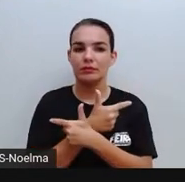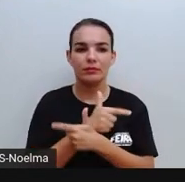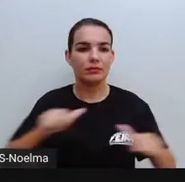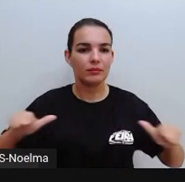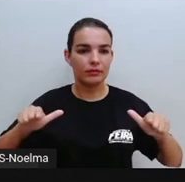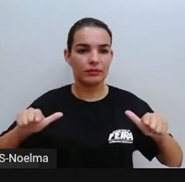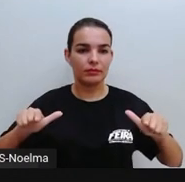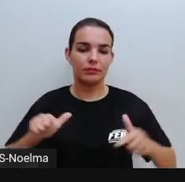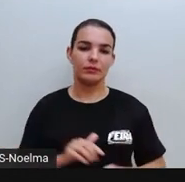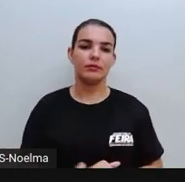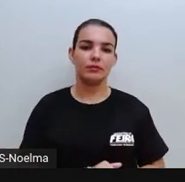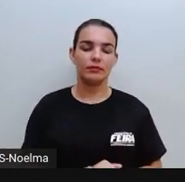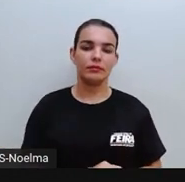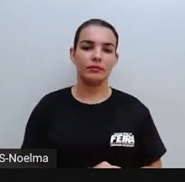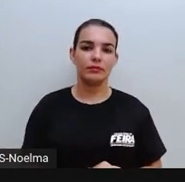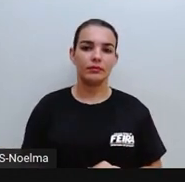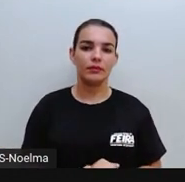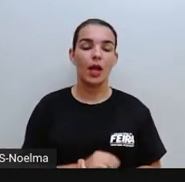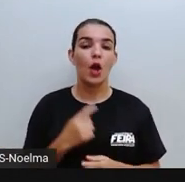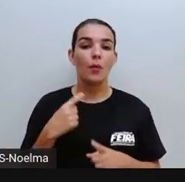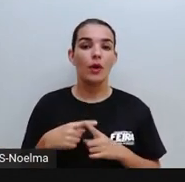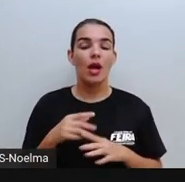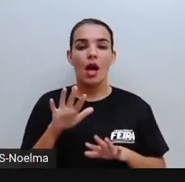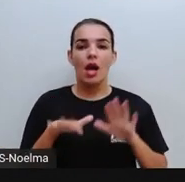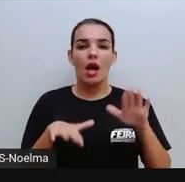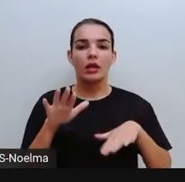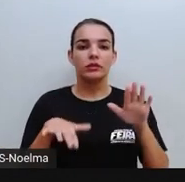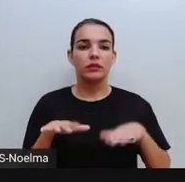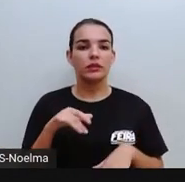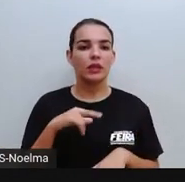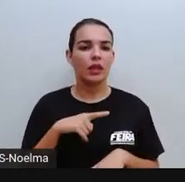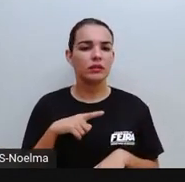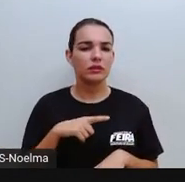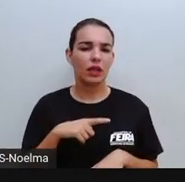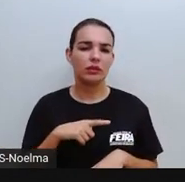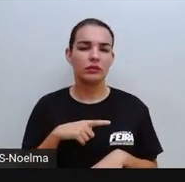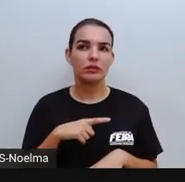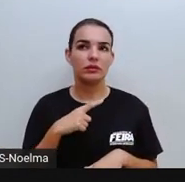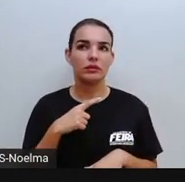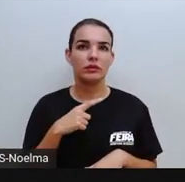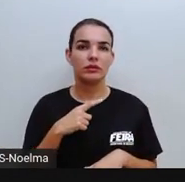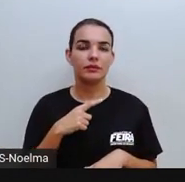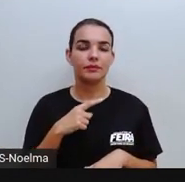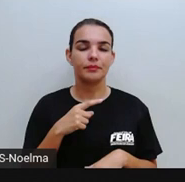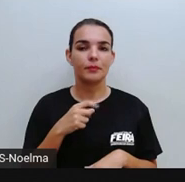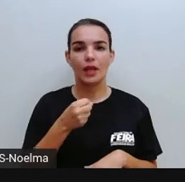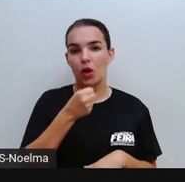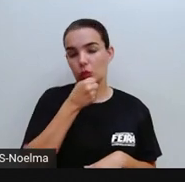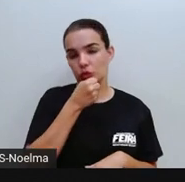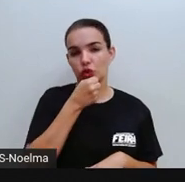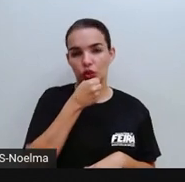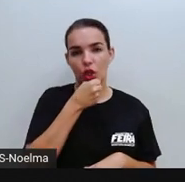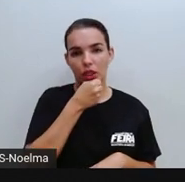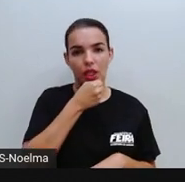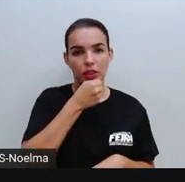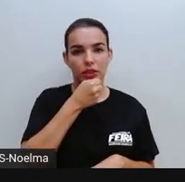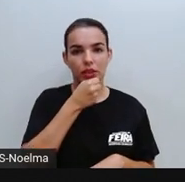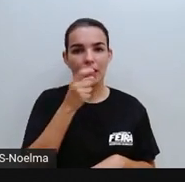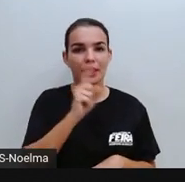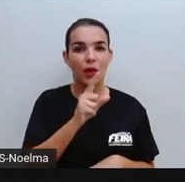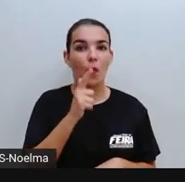existem casos né que é o jornalista ele não